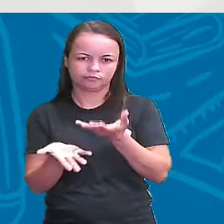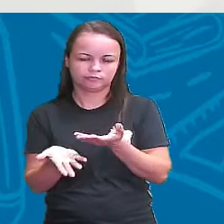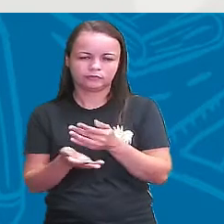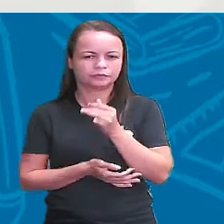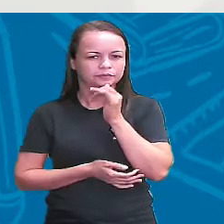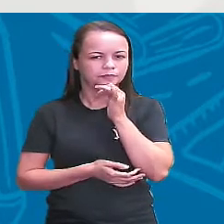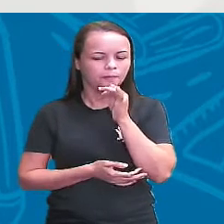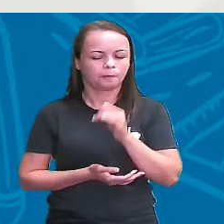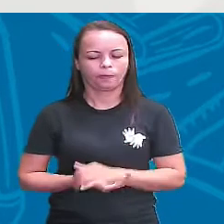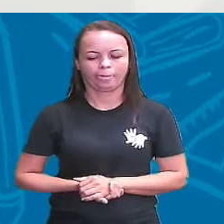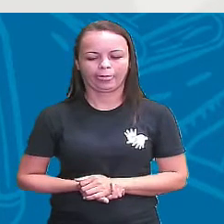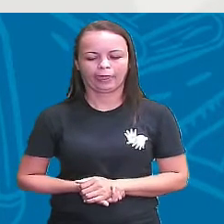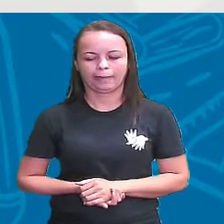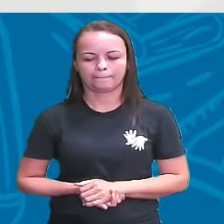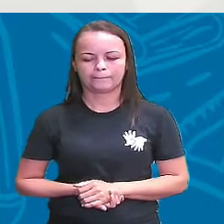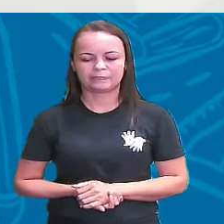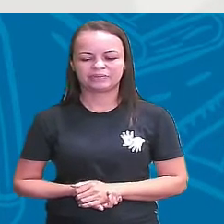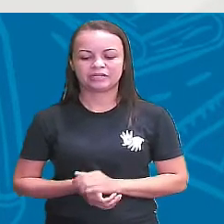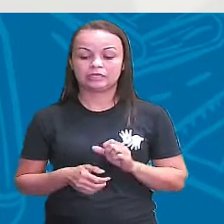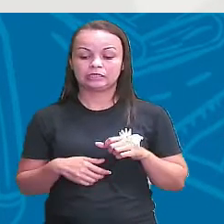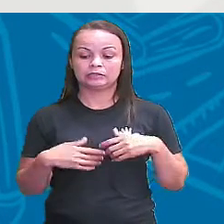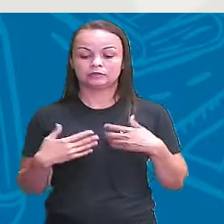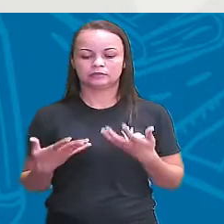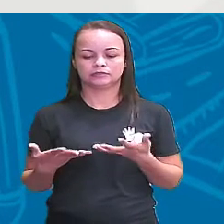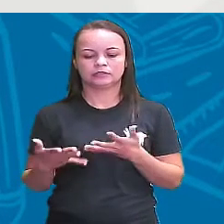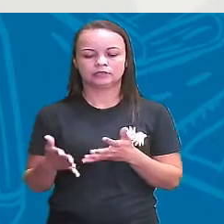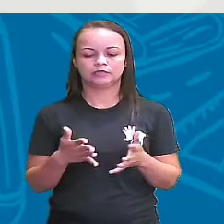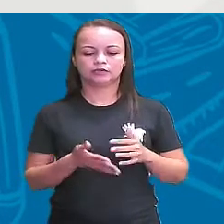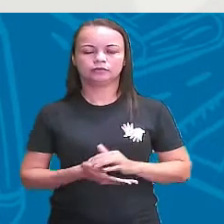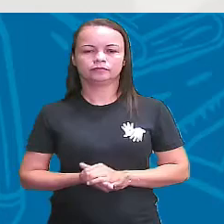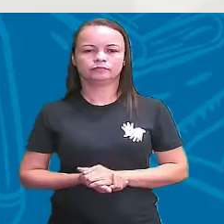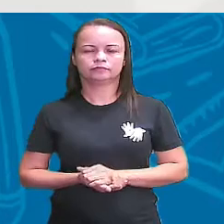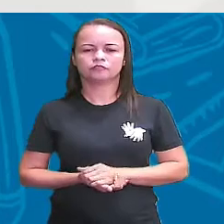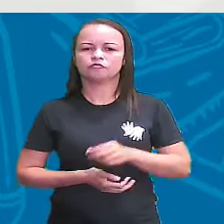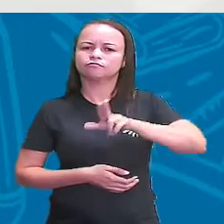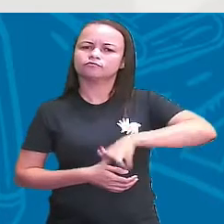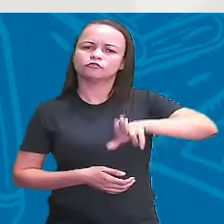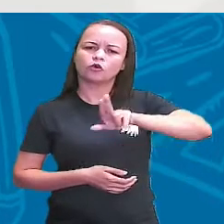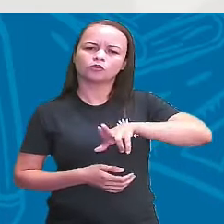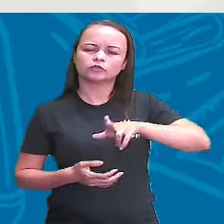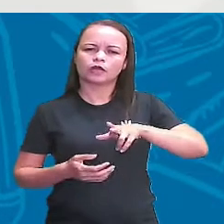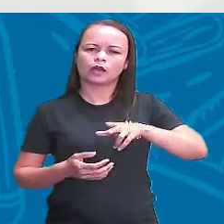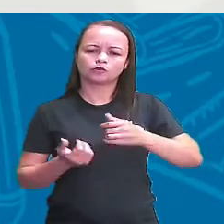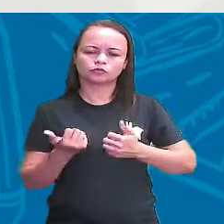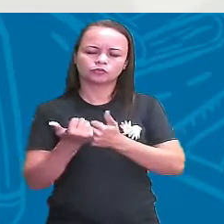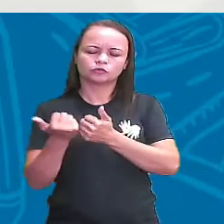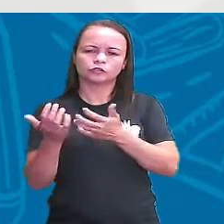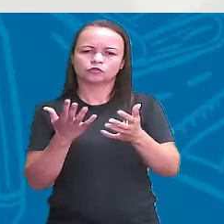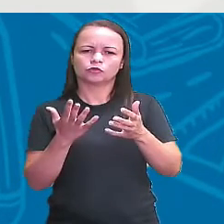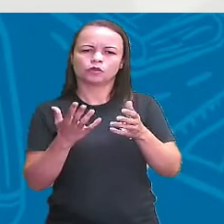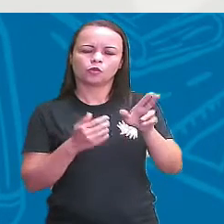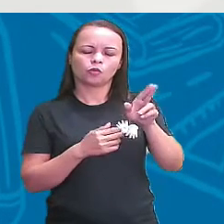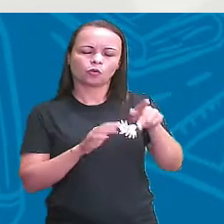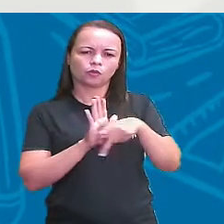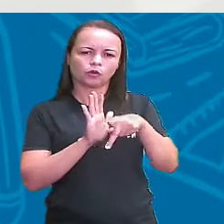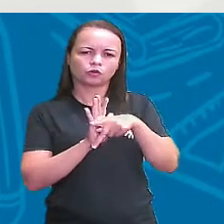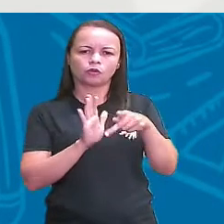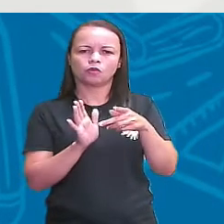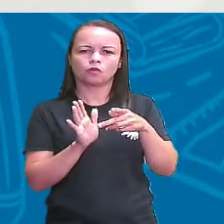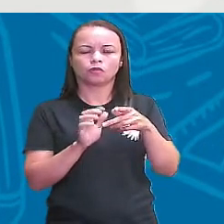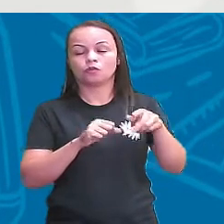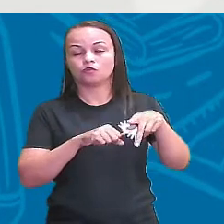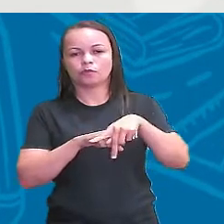Certo? E se eu vou usar substituir o pronome José por também um